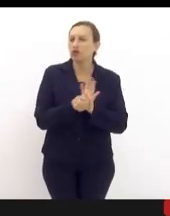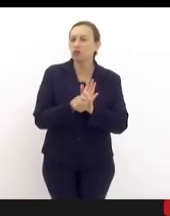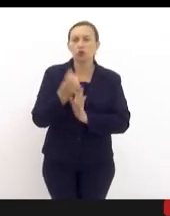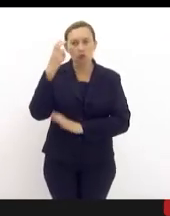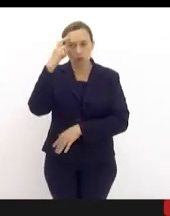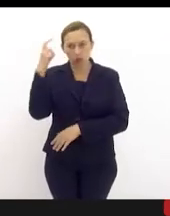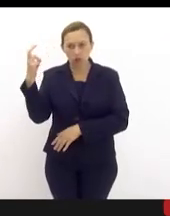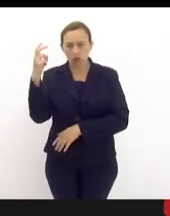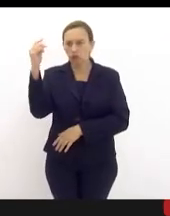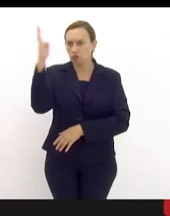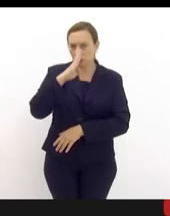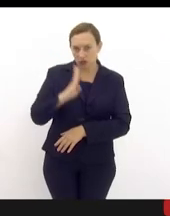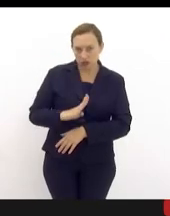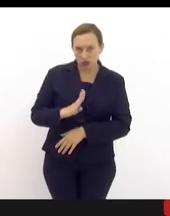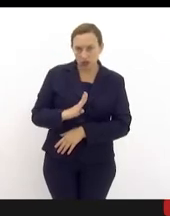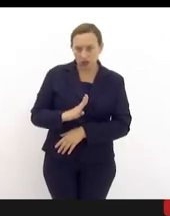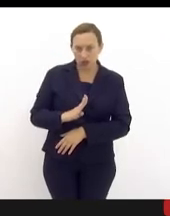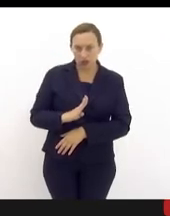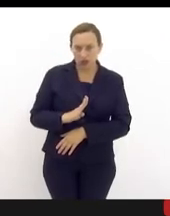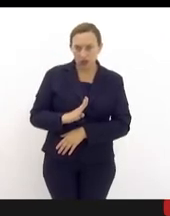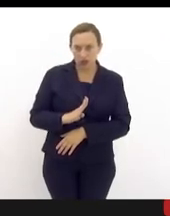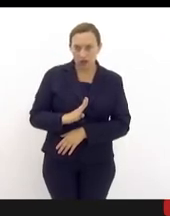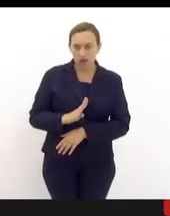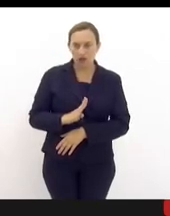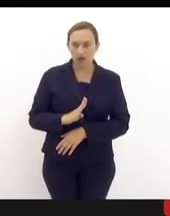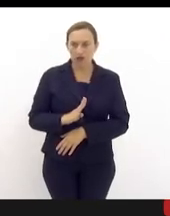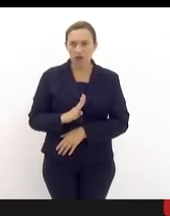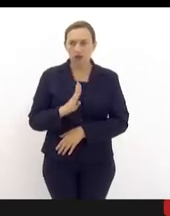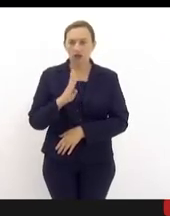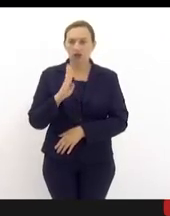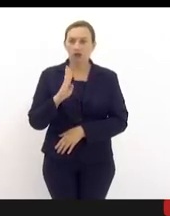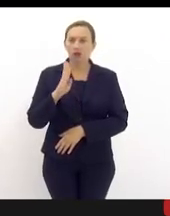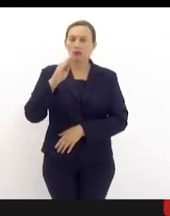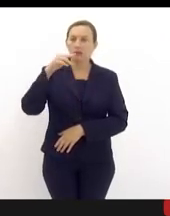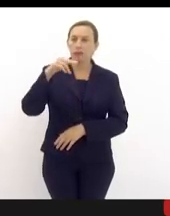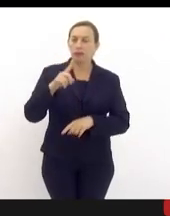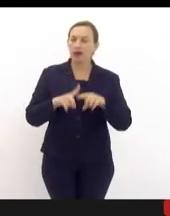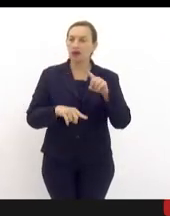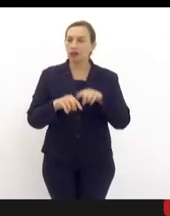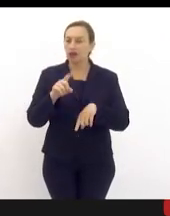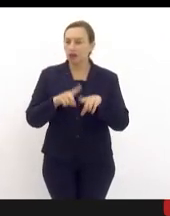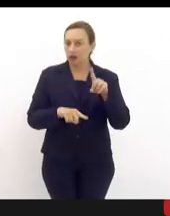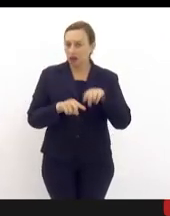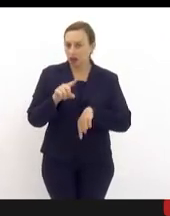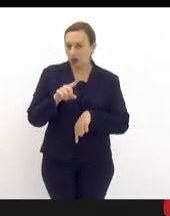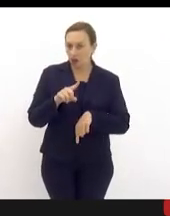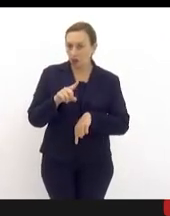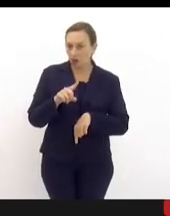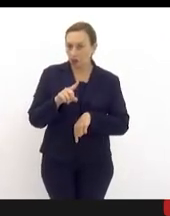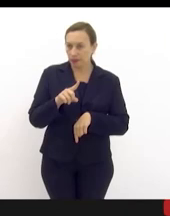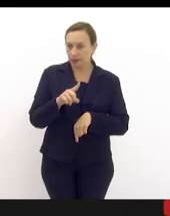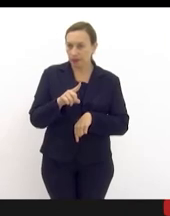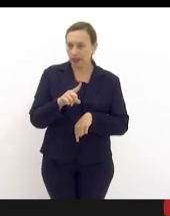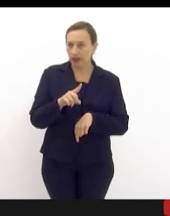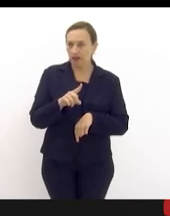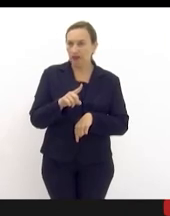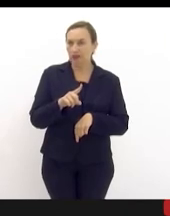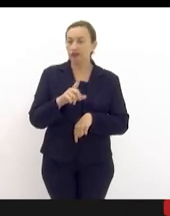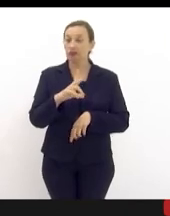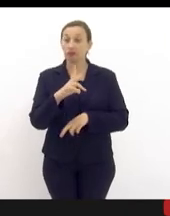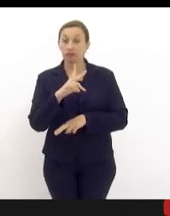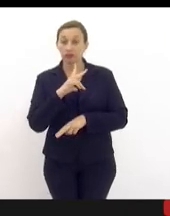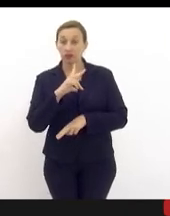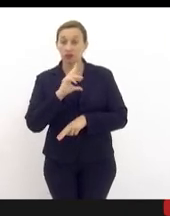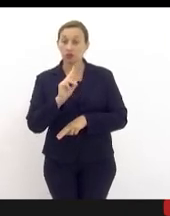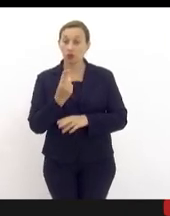cultural brasileiro os bens de natureza material e imaterial tomados individualmente